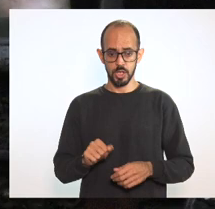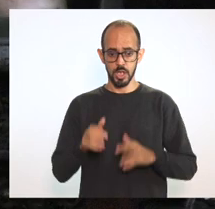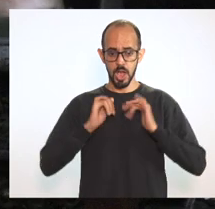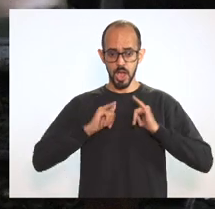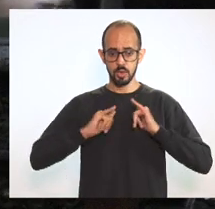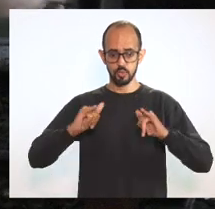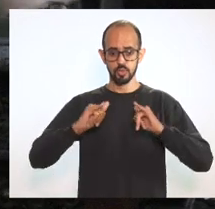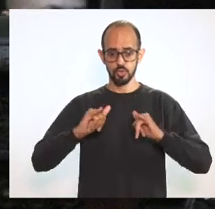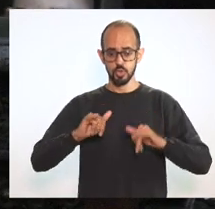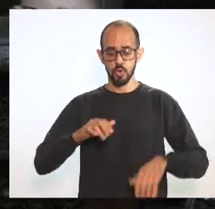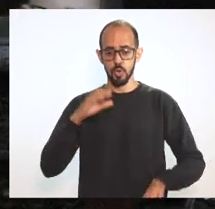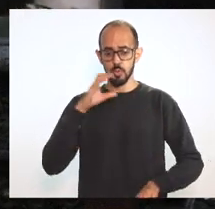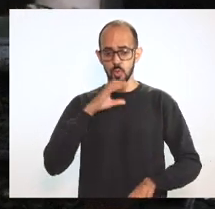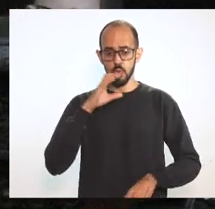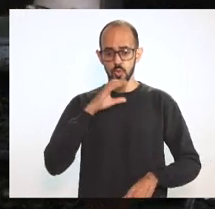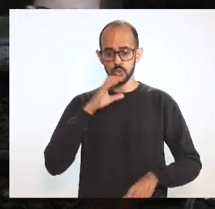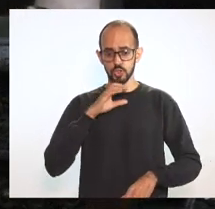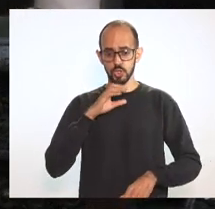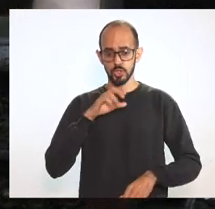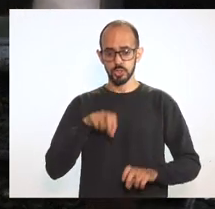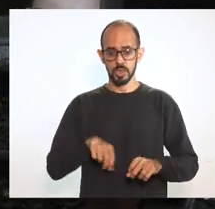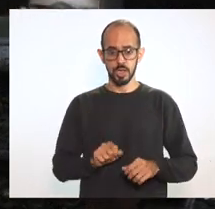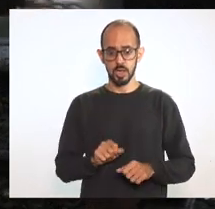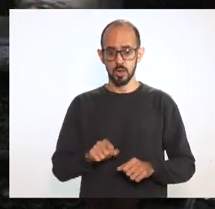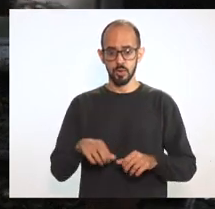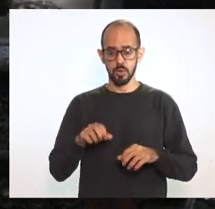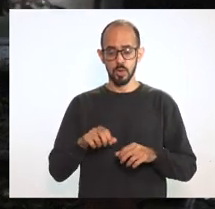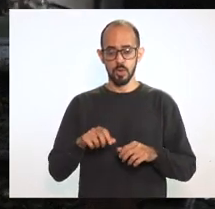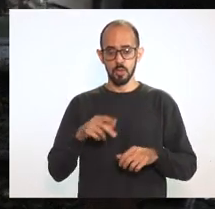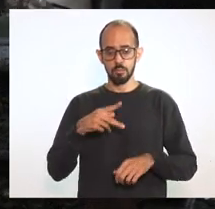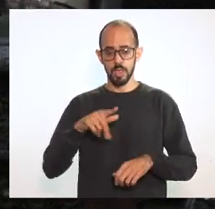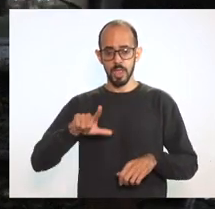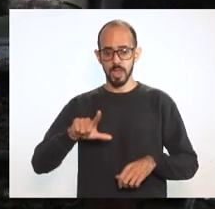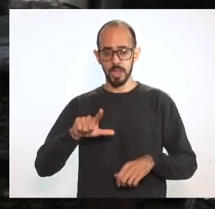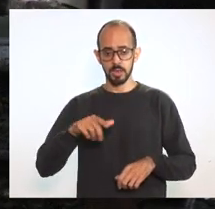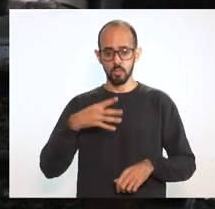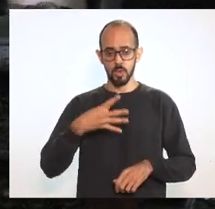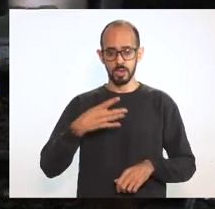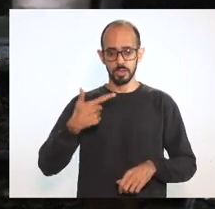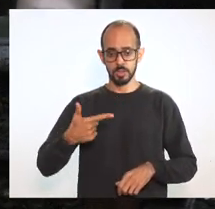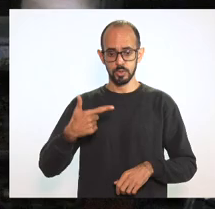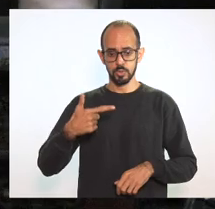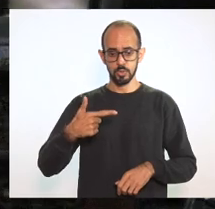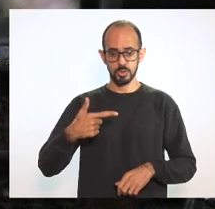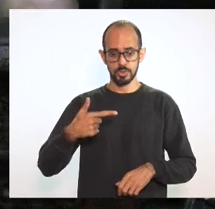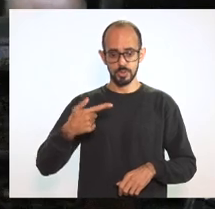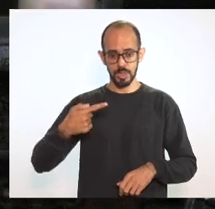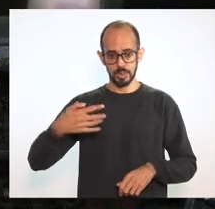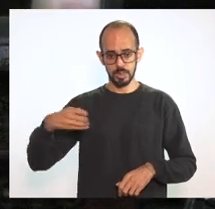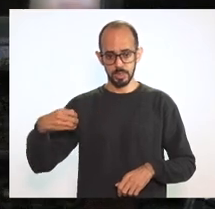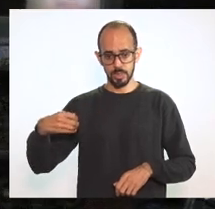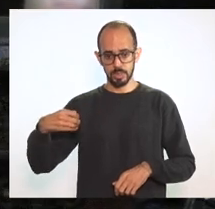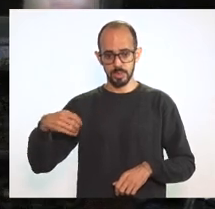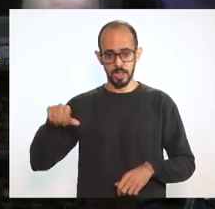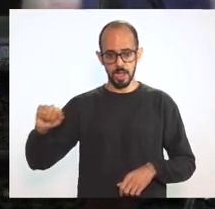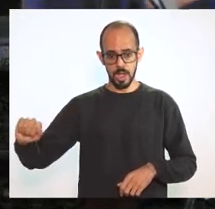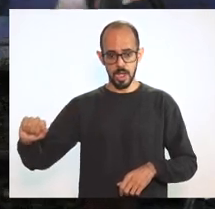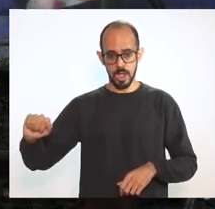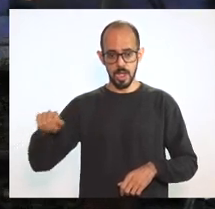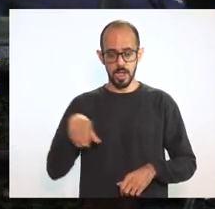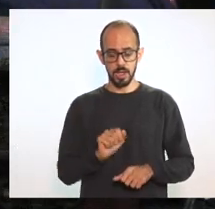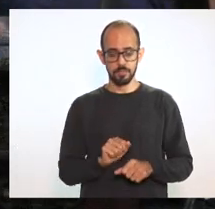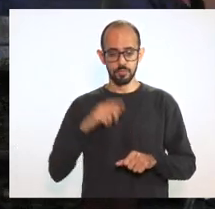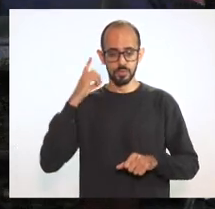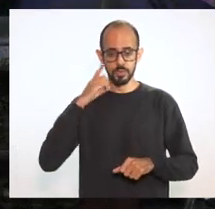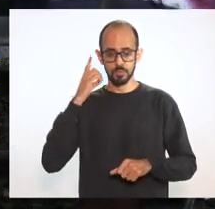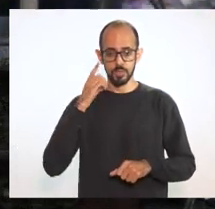discussão única, redação do vencido. Projeto de lei 4270-A, de 18, de autoria do deputado André dos deputados André Lazzaroni